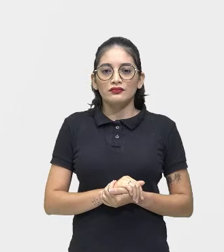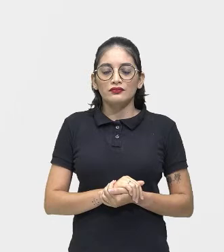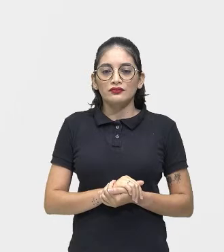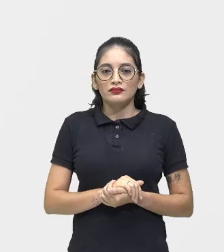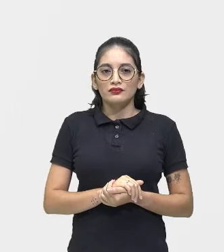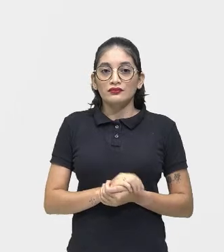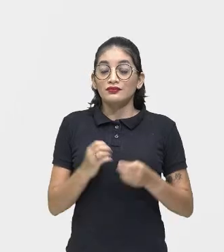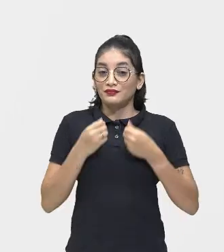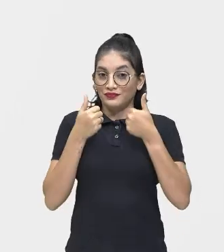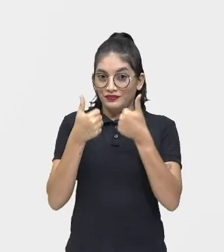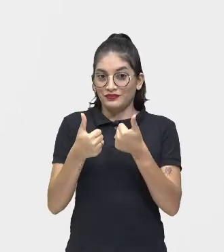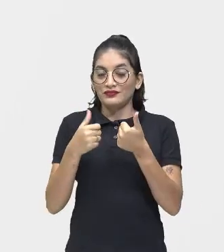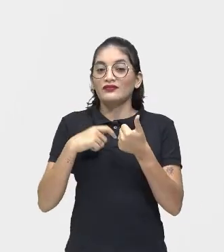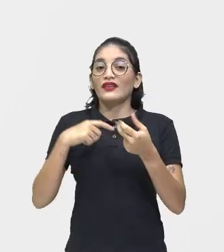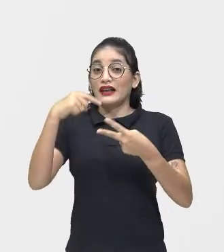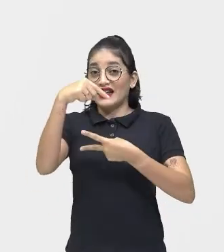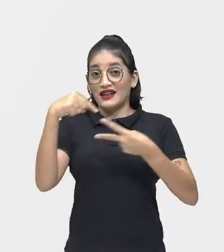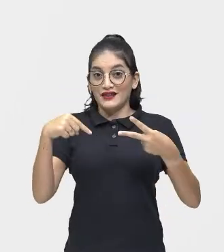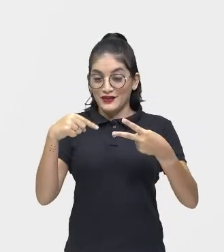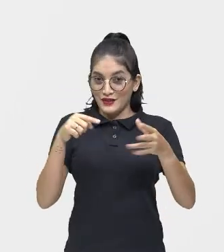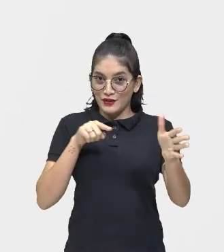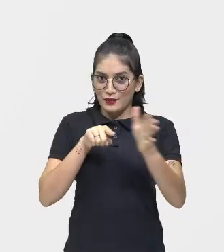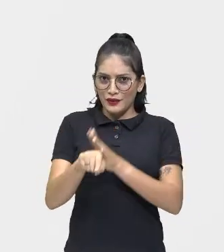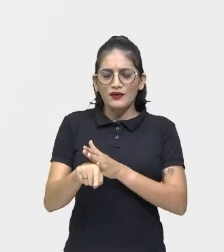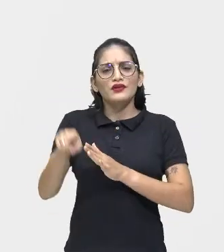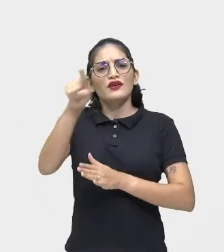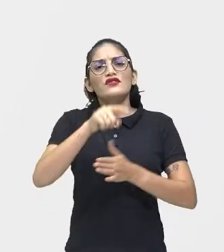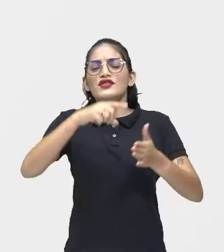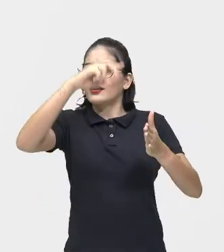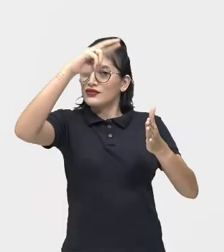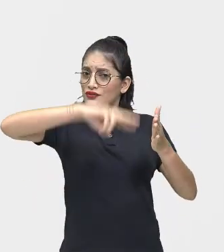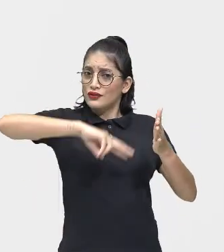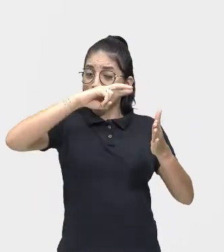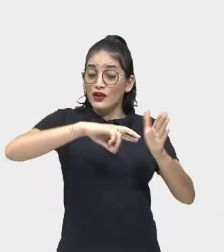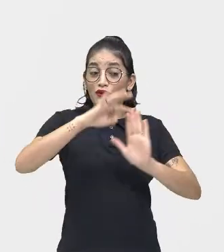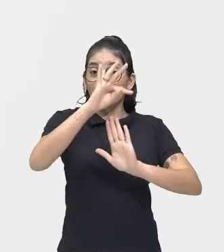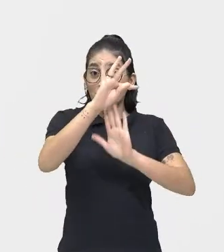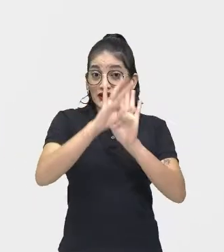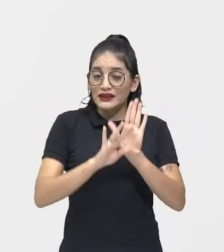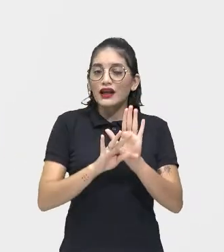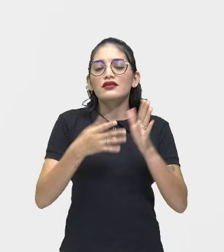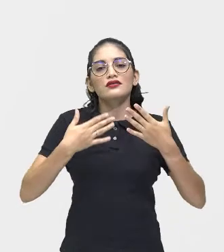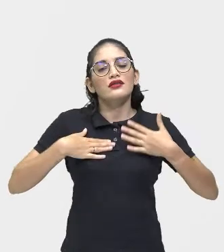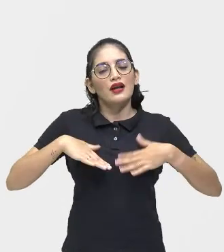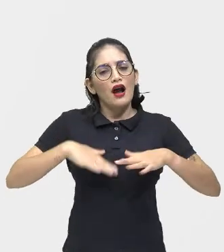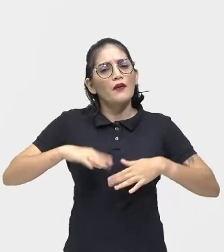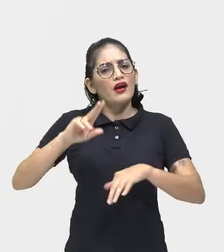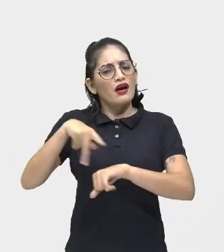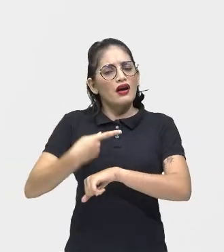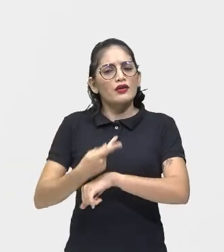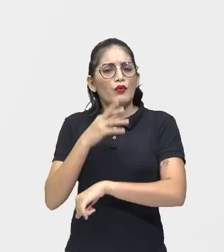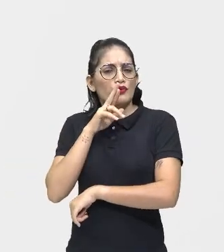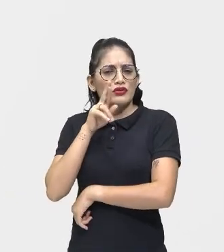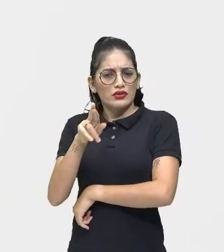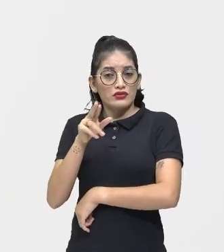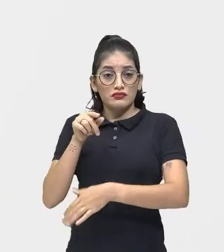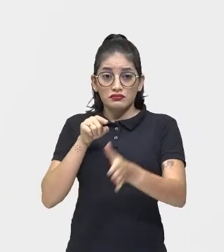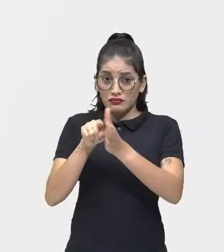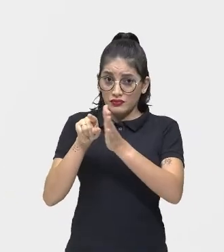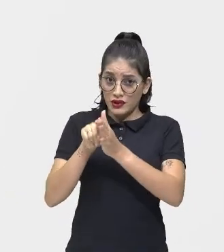Muito bem, temos duas questões, leiam os textos com calma e respondam os